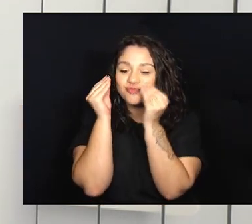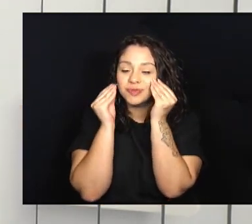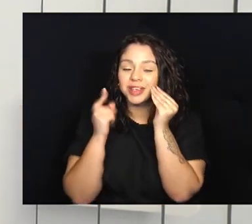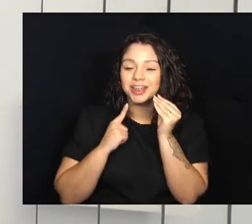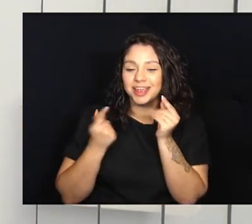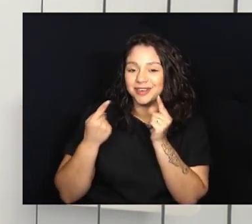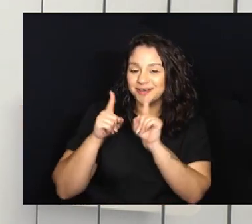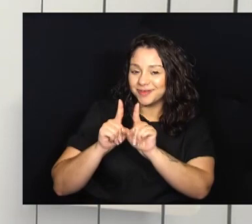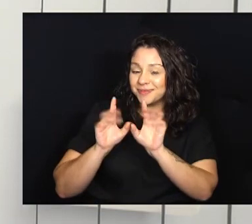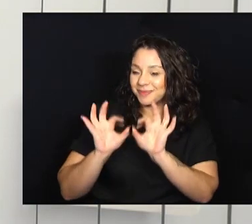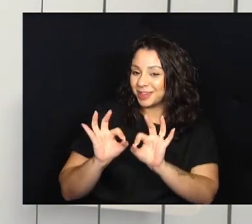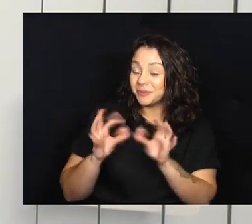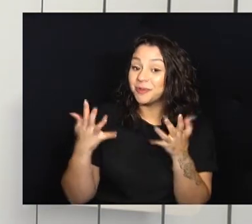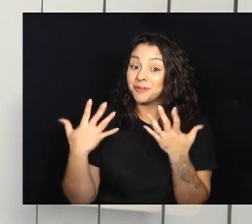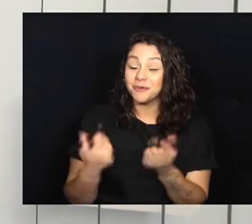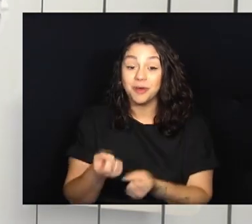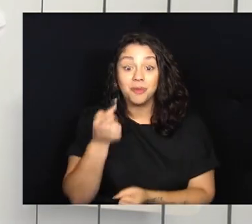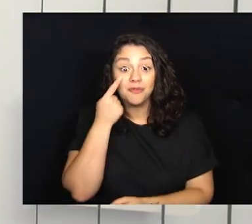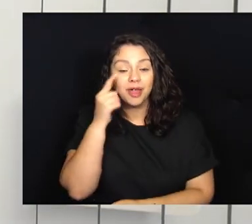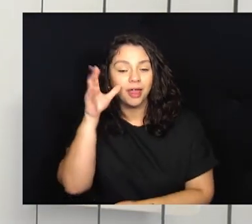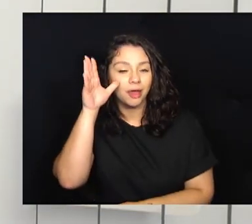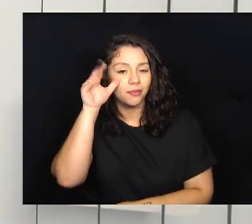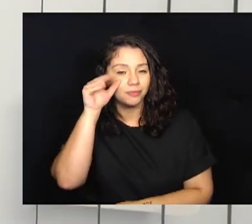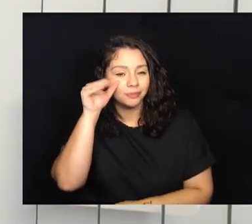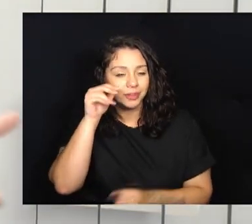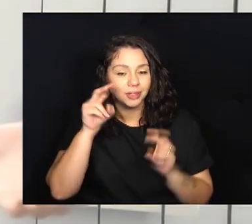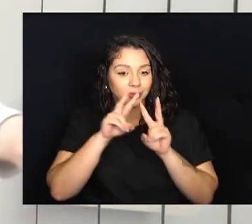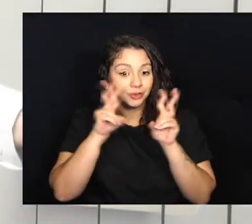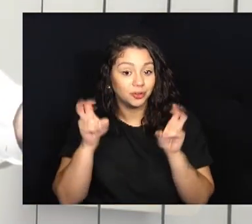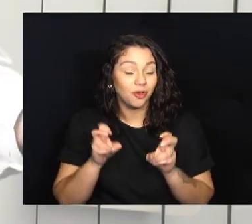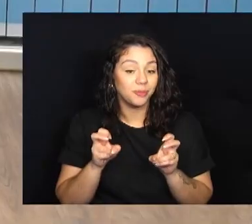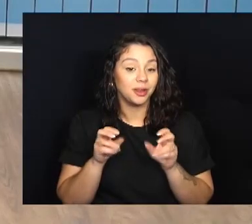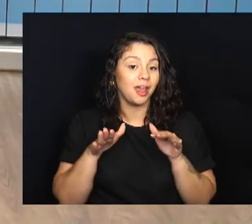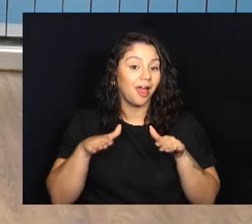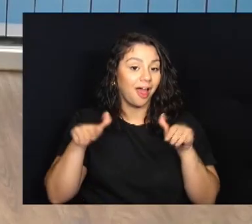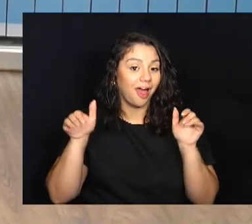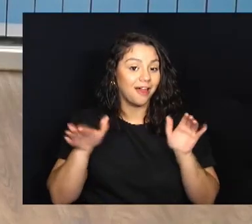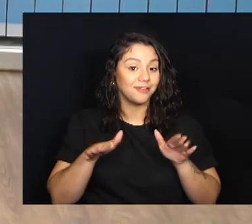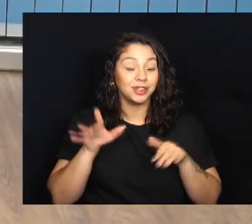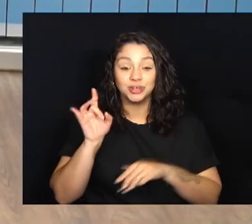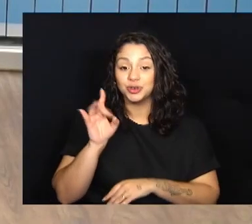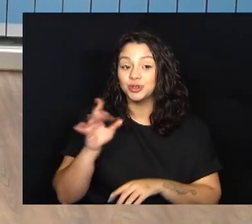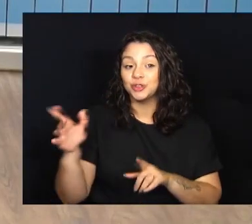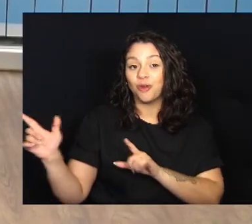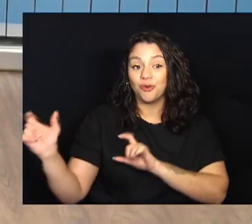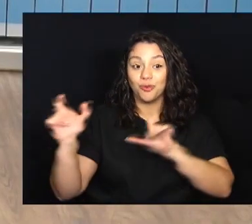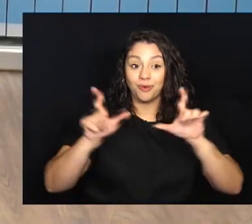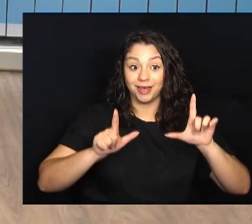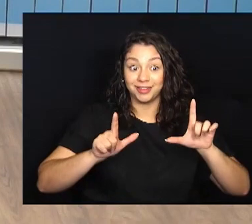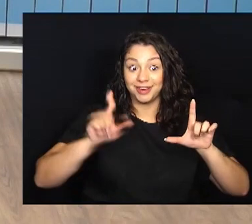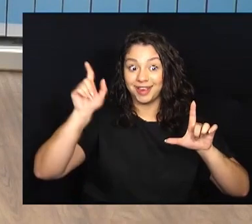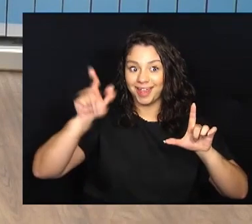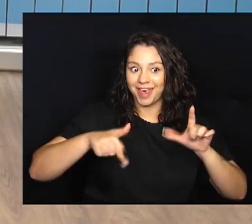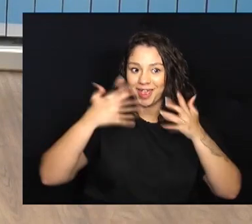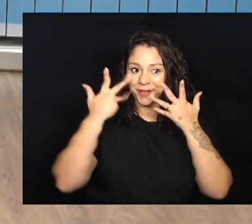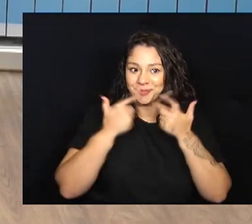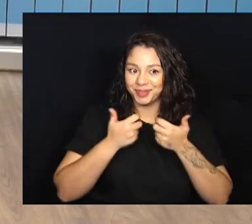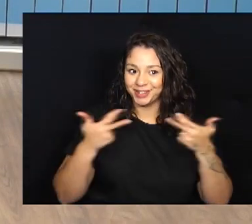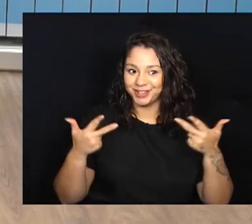companheiros. Hora de conhecer mais curiosidades sobre essas aves, só poderia ser no nosso quadro, né? É o